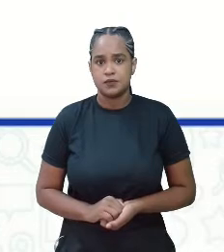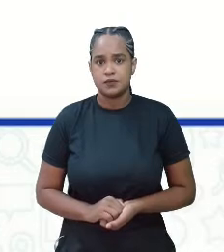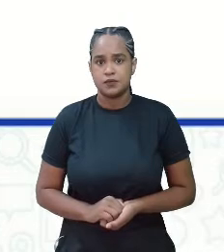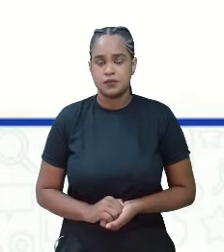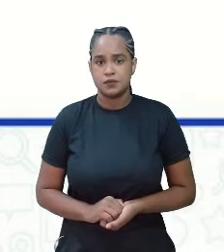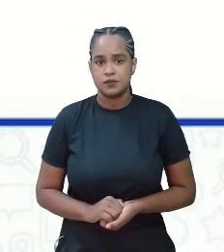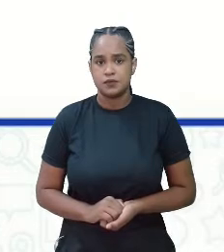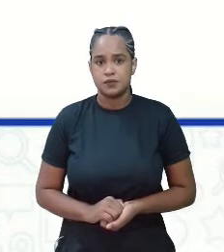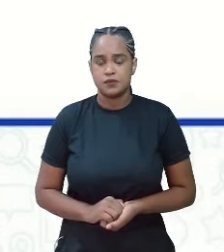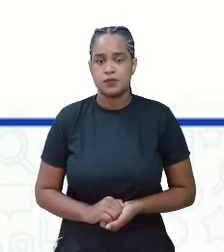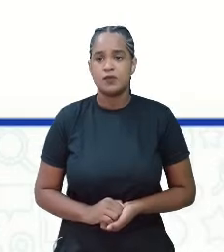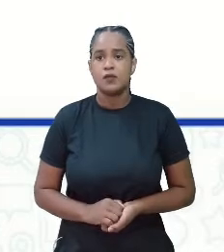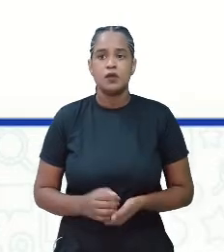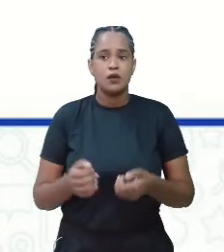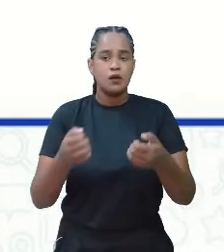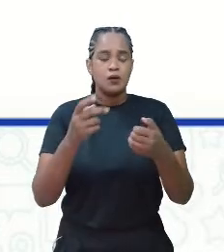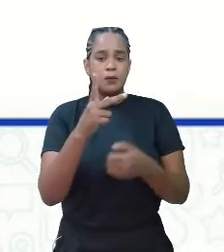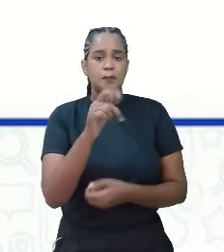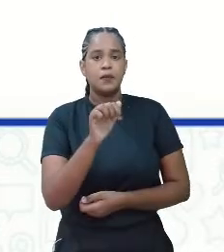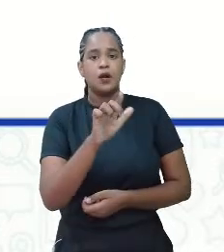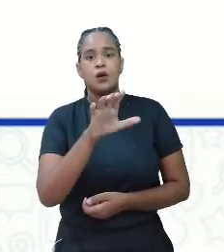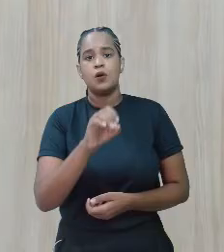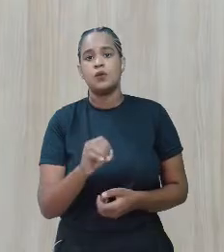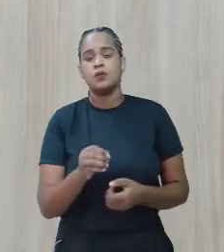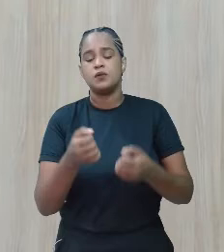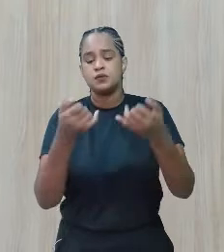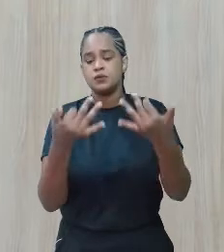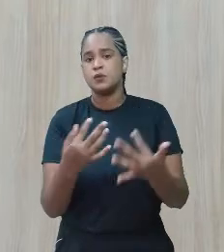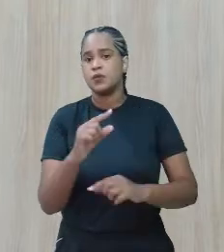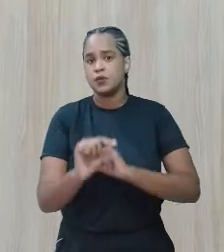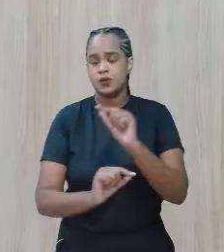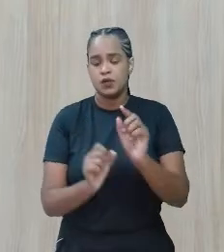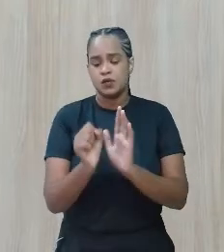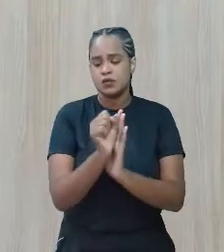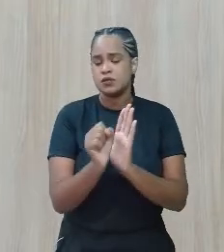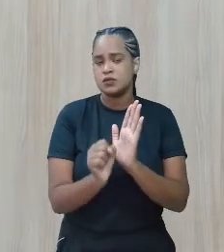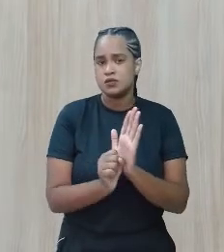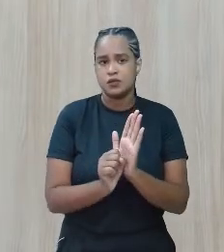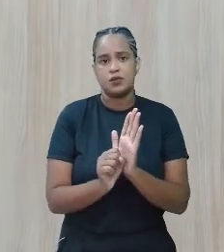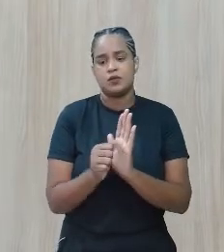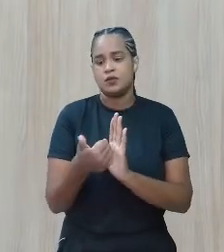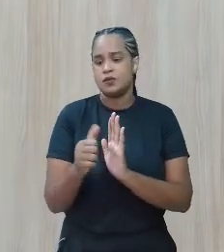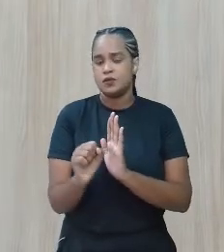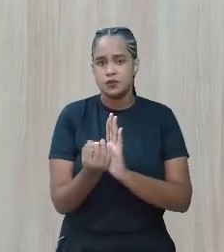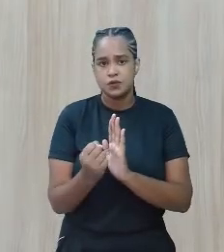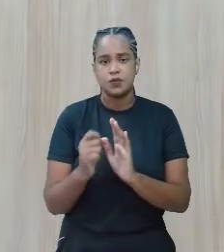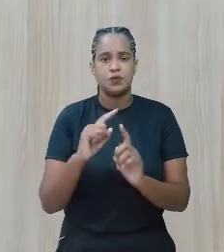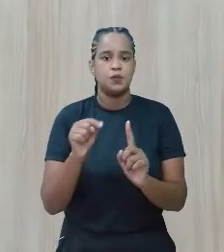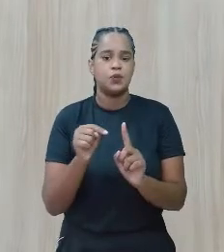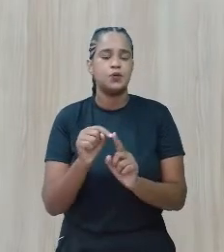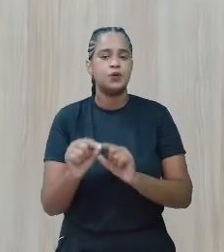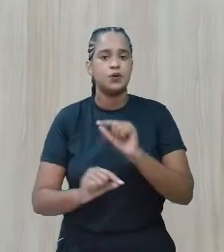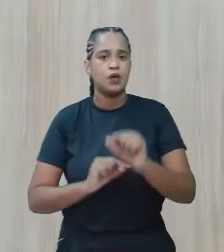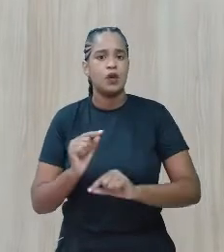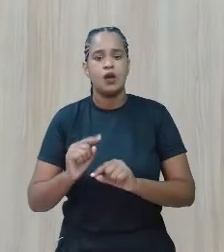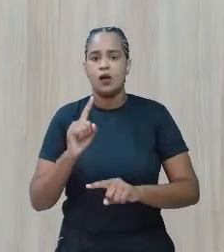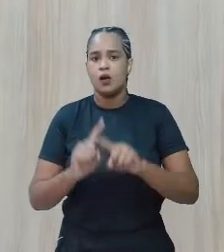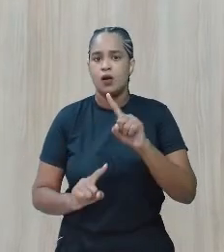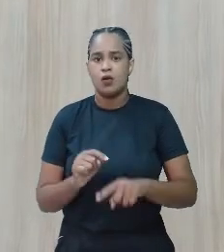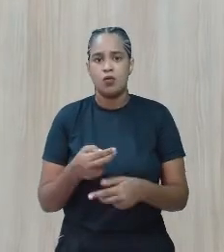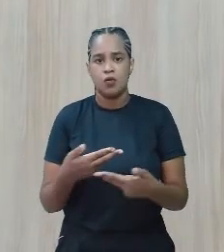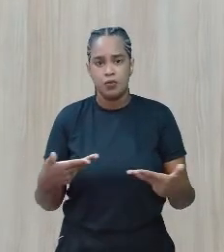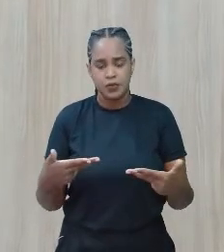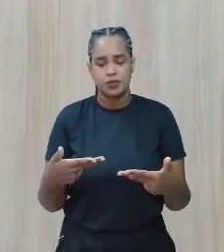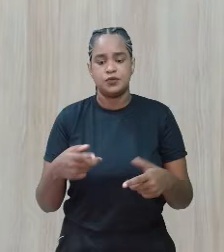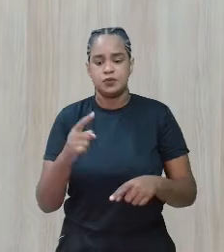surgiu ali, né, no século XVIII para padronizar a produção de instrumentos musicais, para que eles pudessem ser vendidos